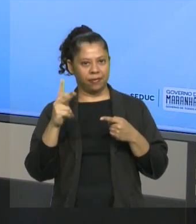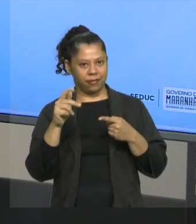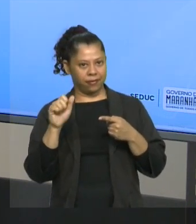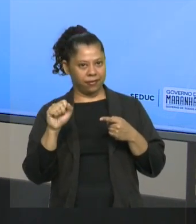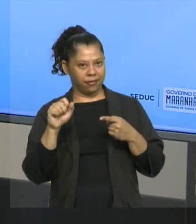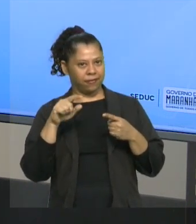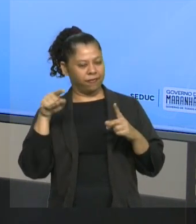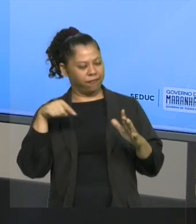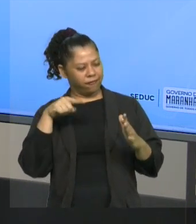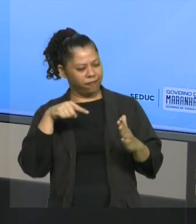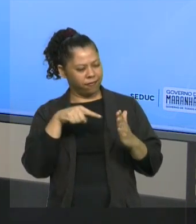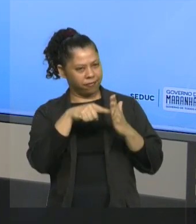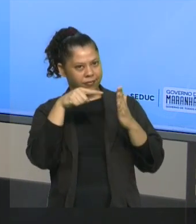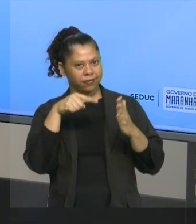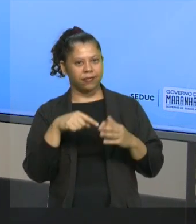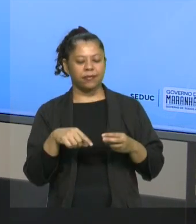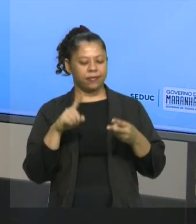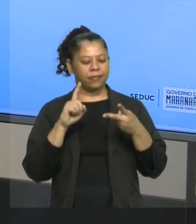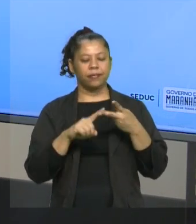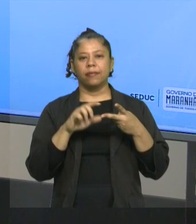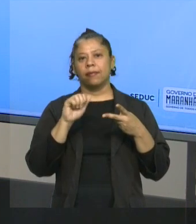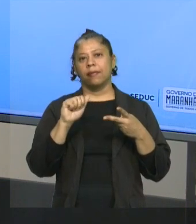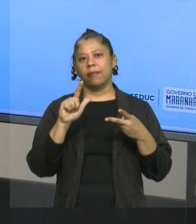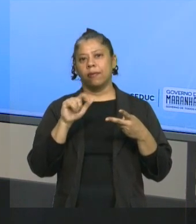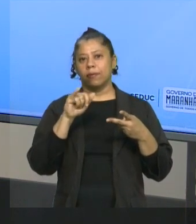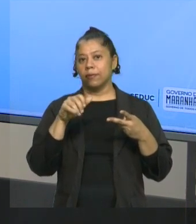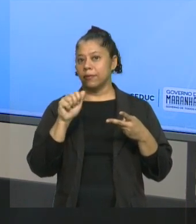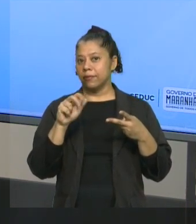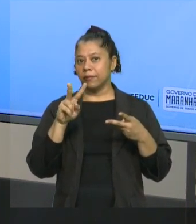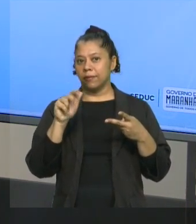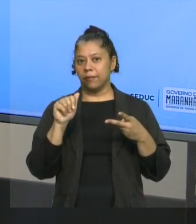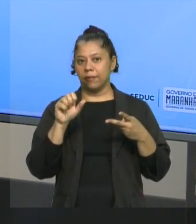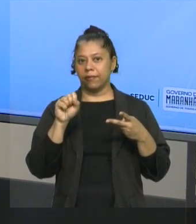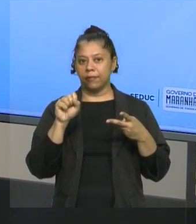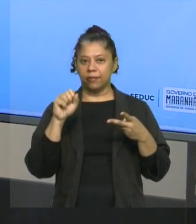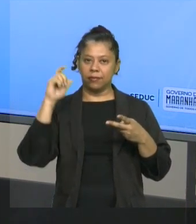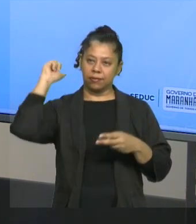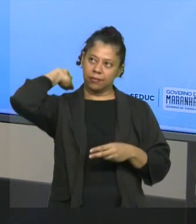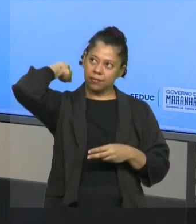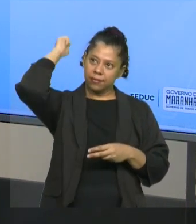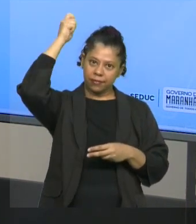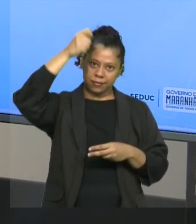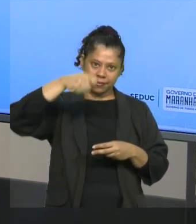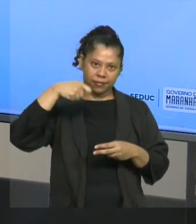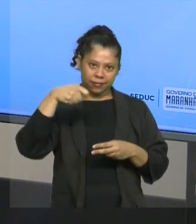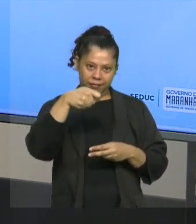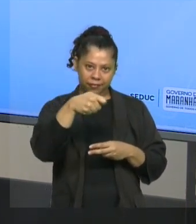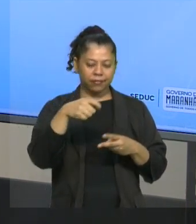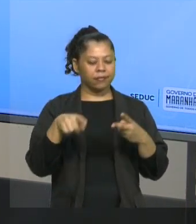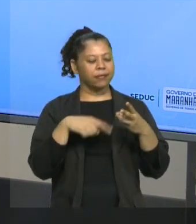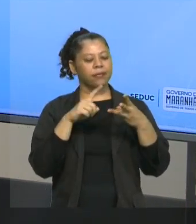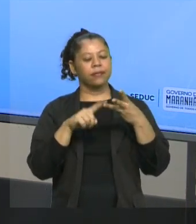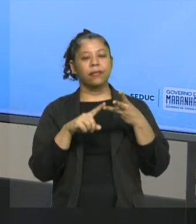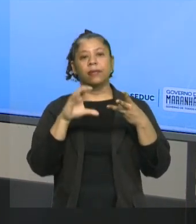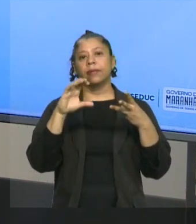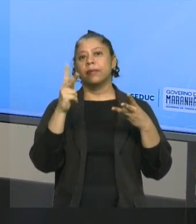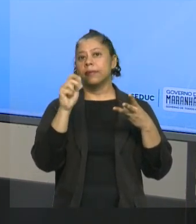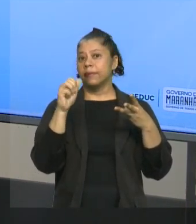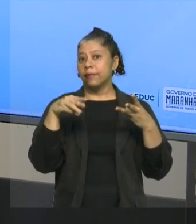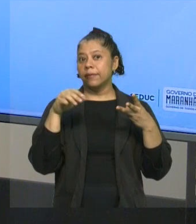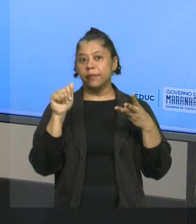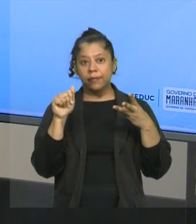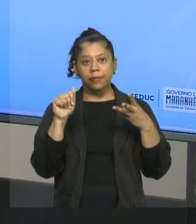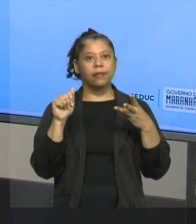aljavas, chama e infância. E agora, o que cada uma